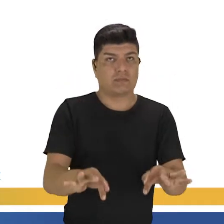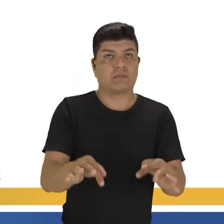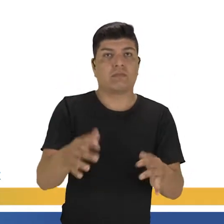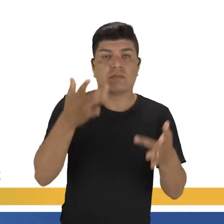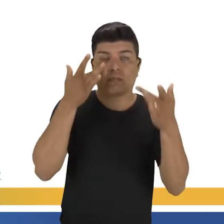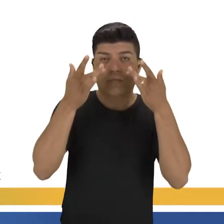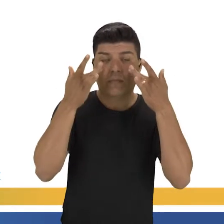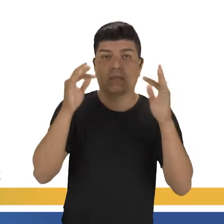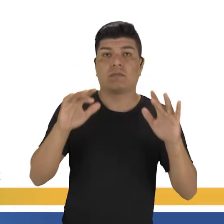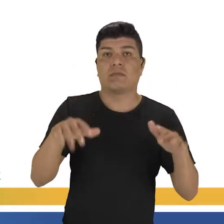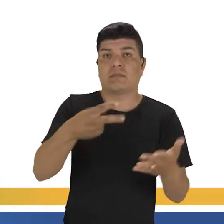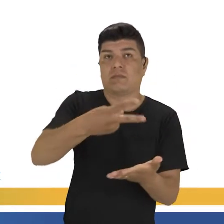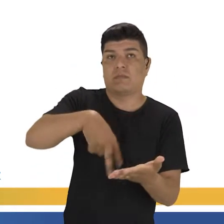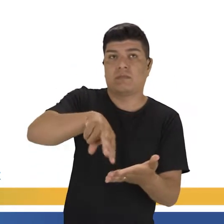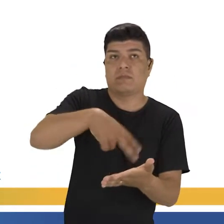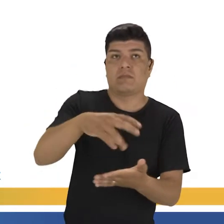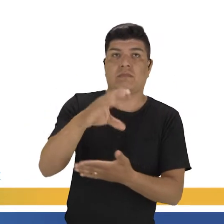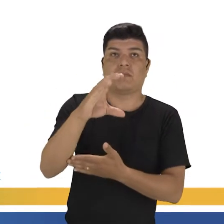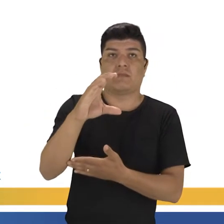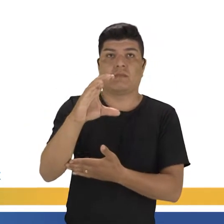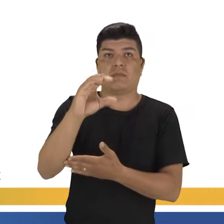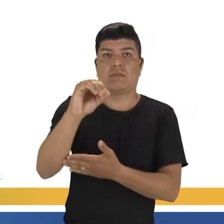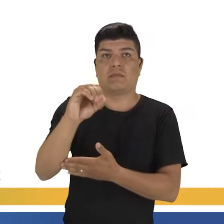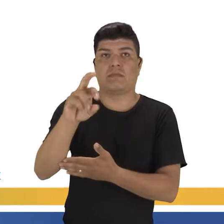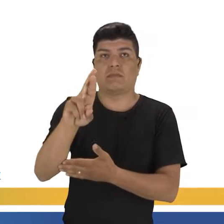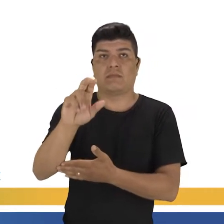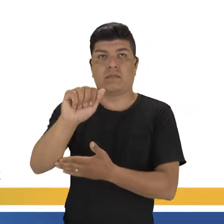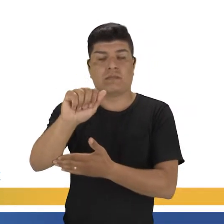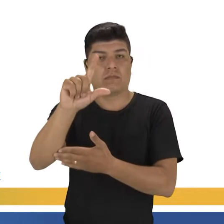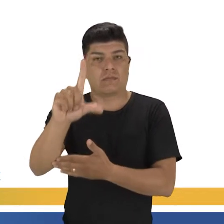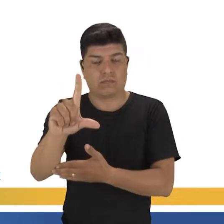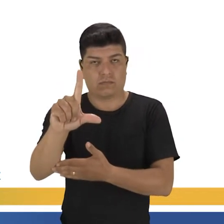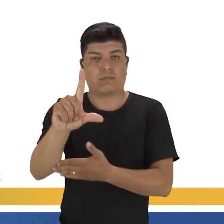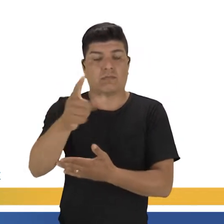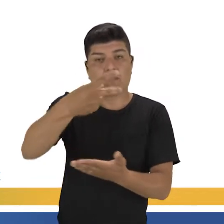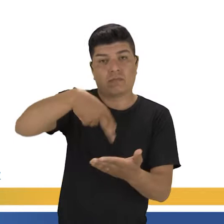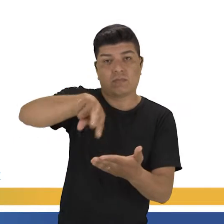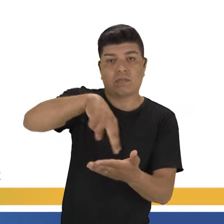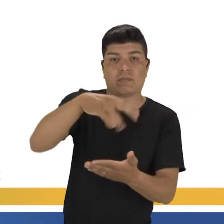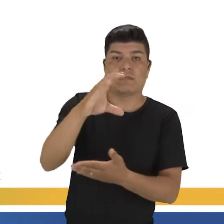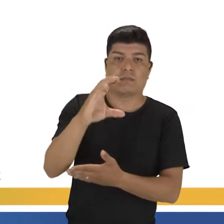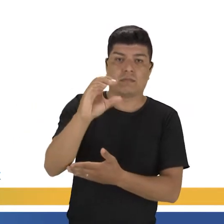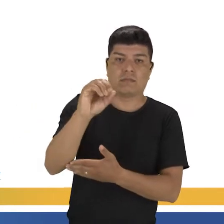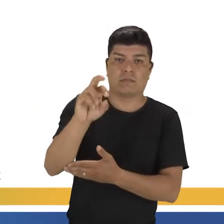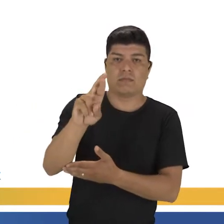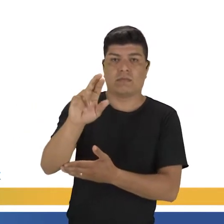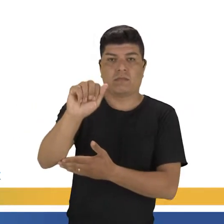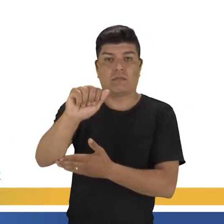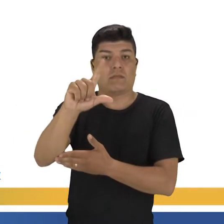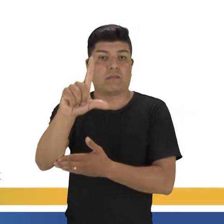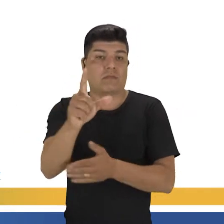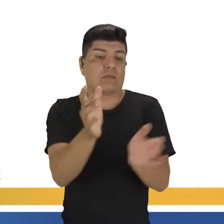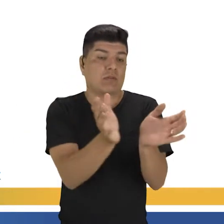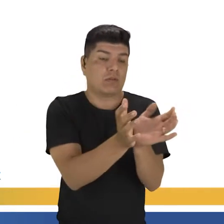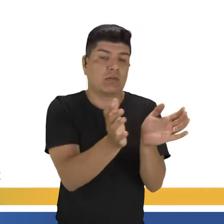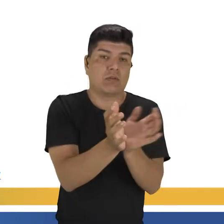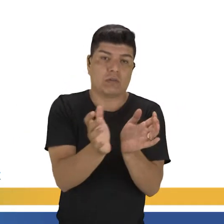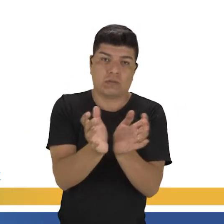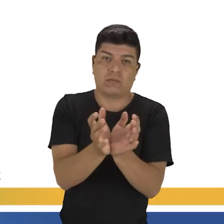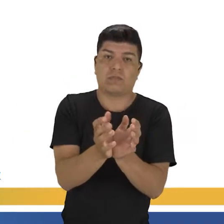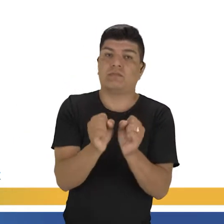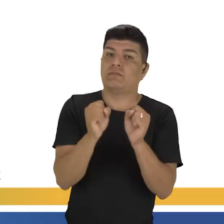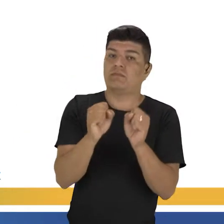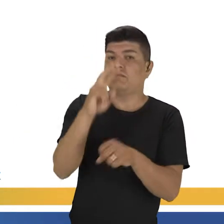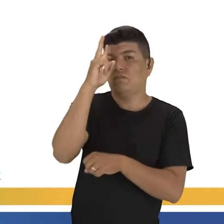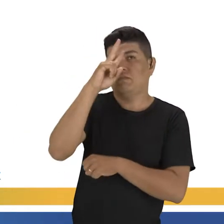arte chamada de dança coral. Então, toda vez que você ouvir falar em dança coral ou dança coletiva de grupos, você